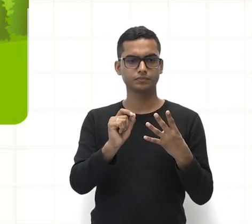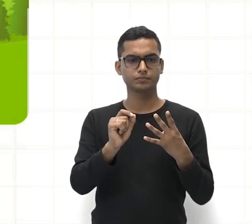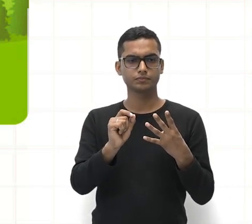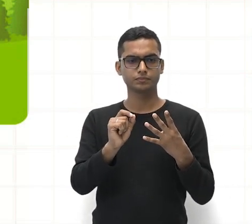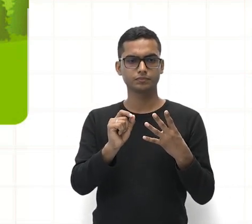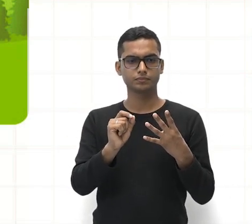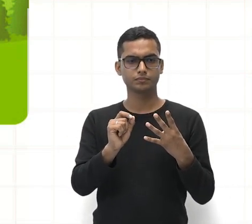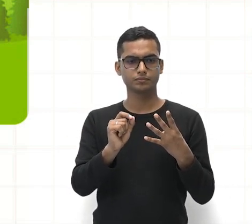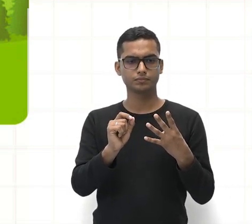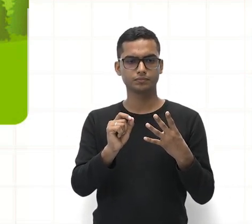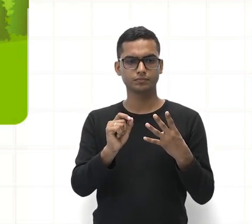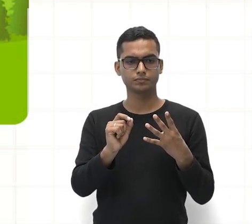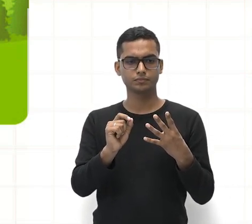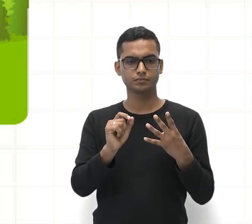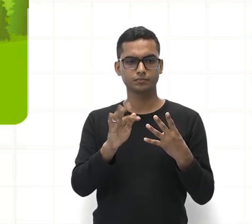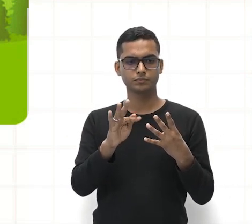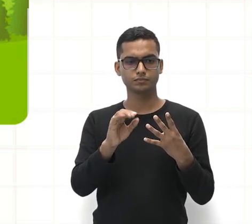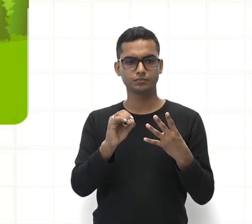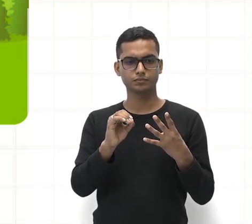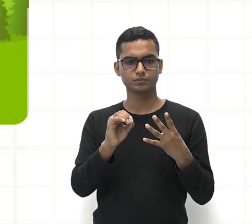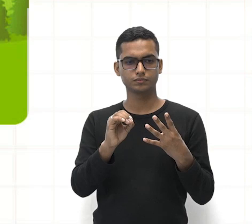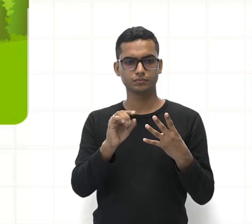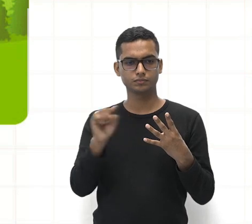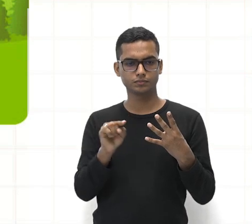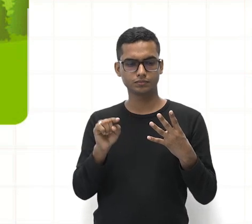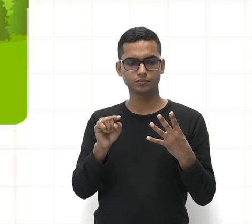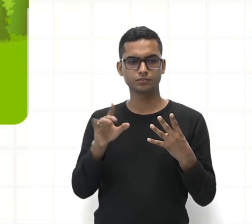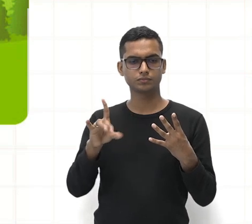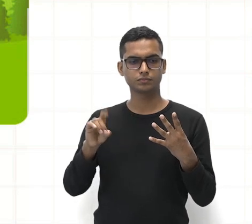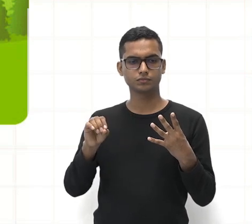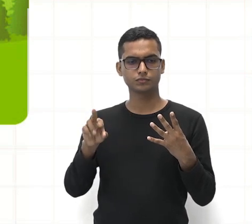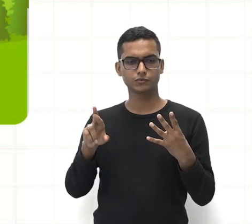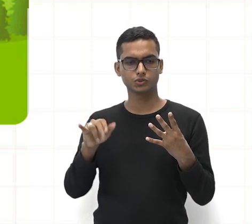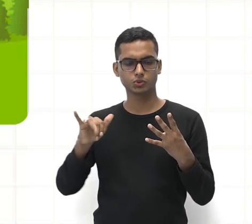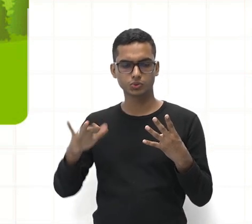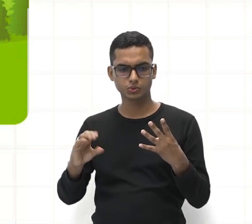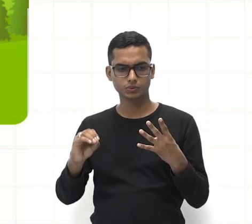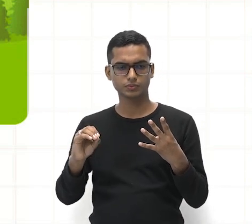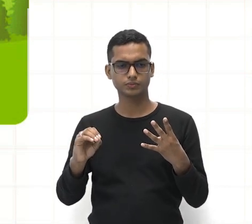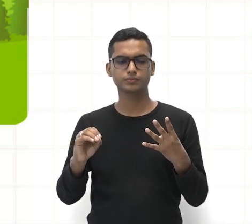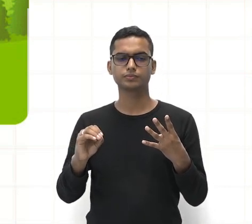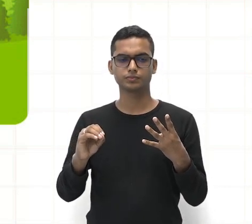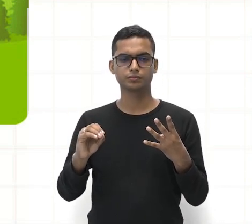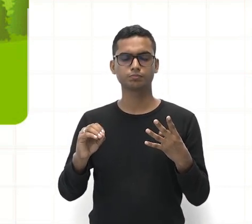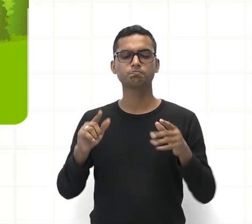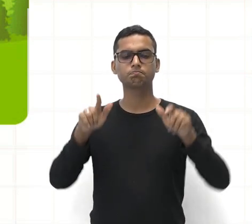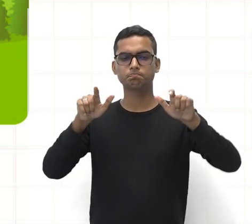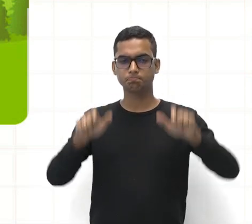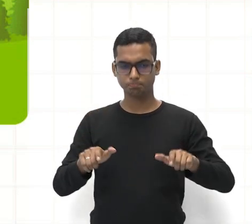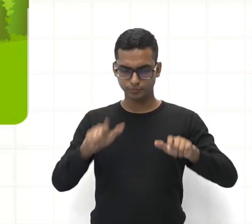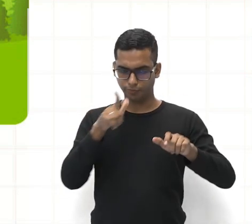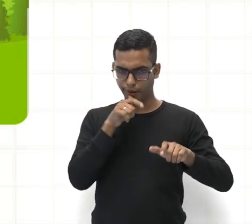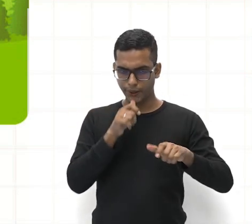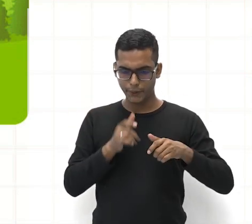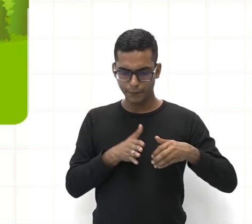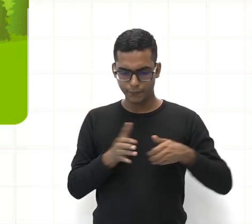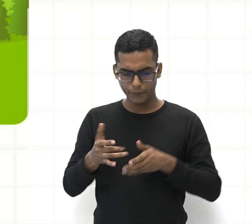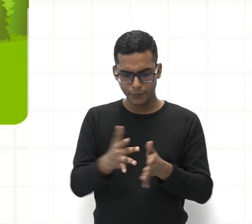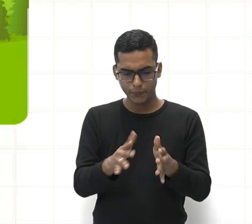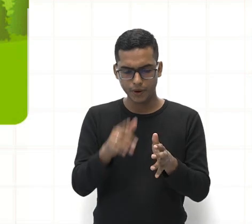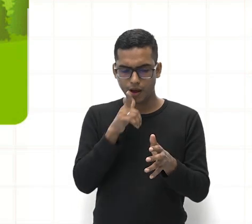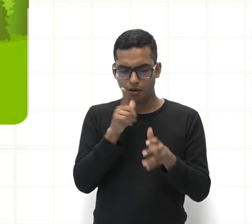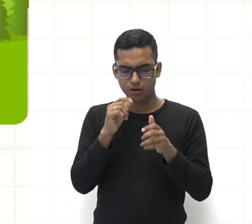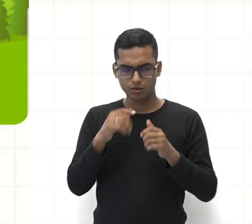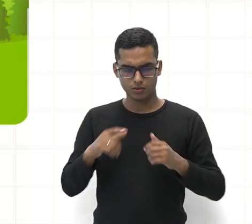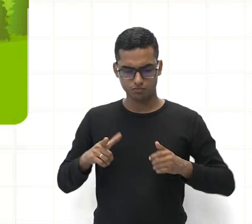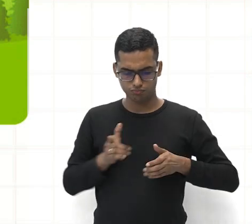também a foz do rio, onde os rios eles têm, a foz é o local onde eles irão